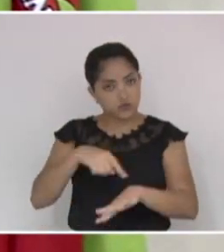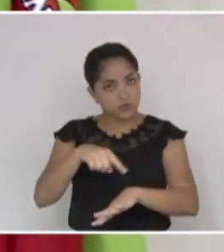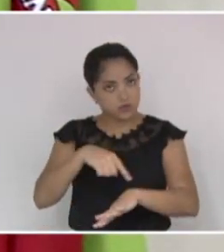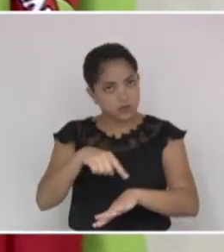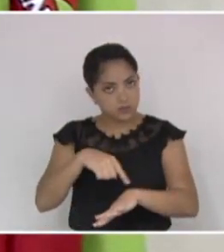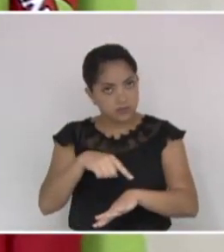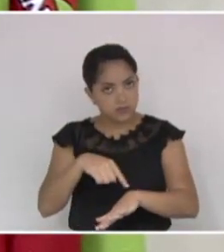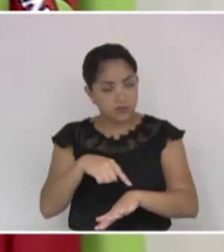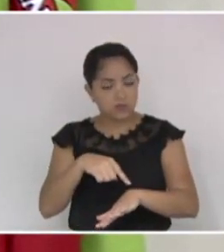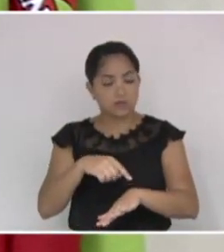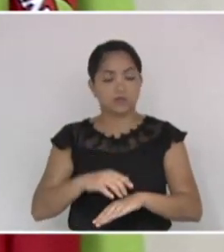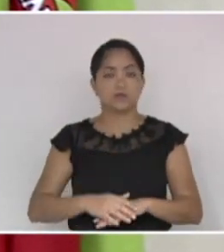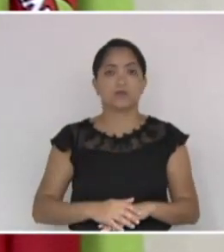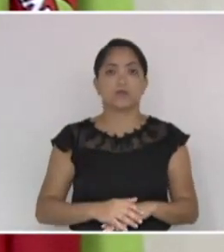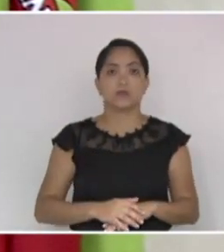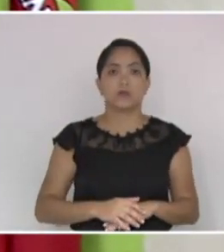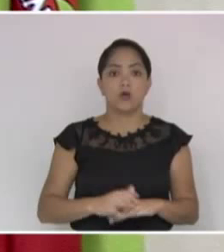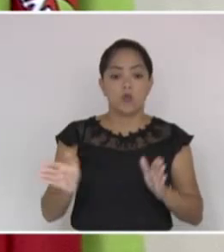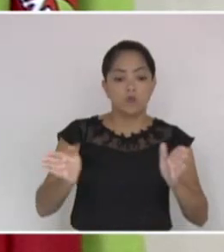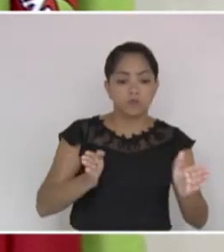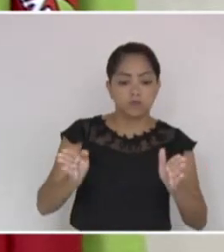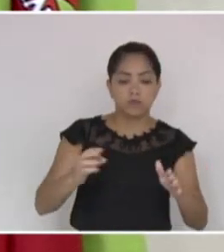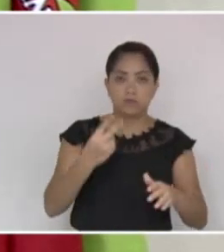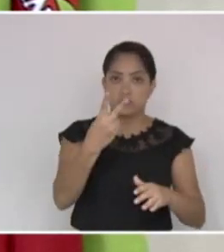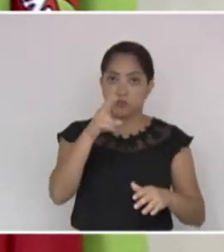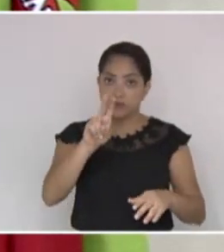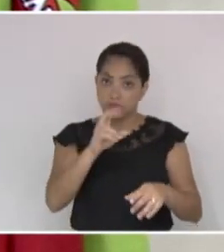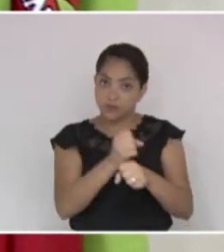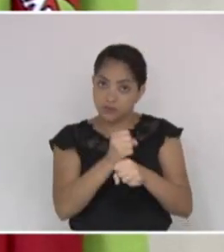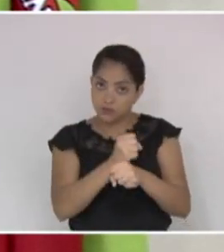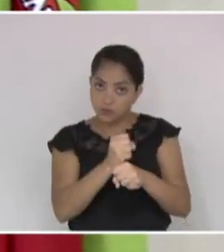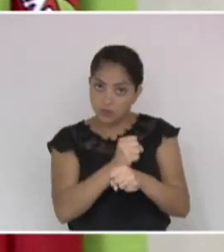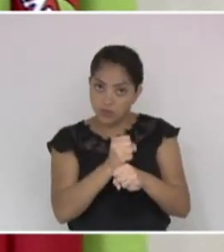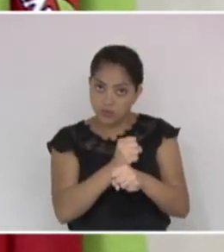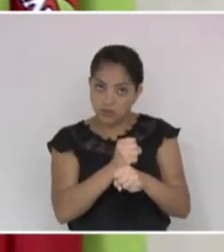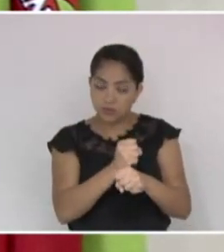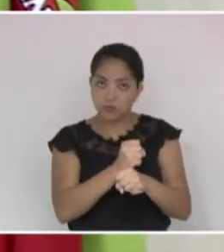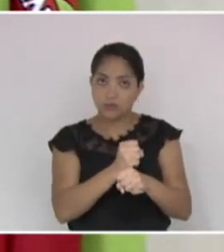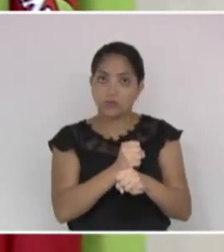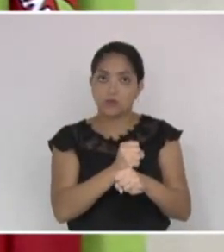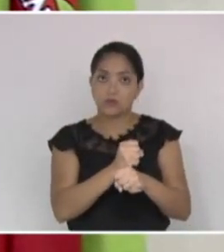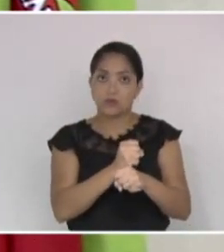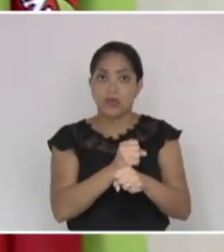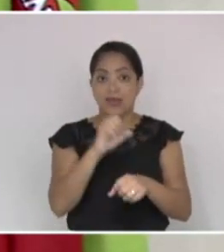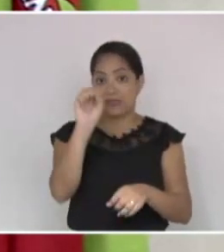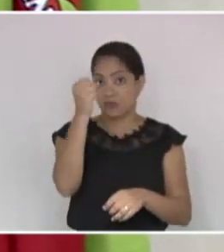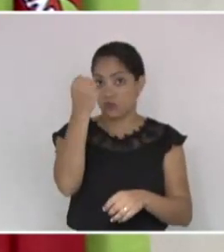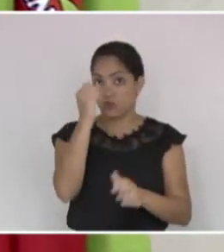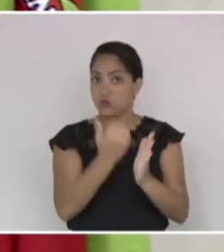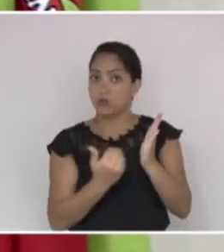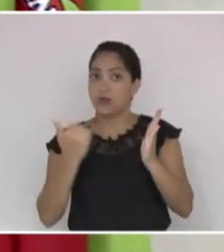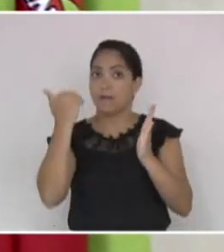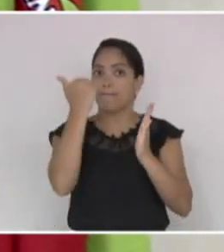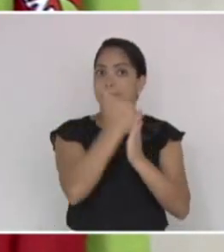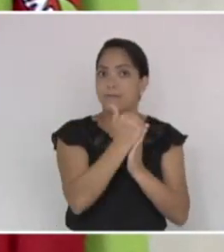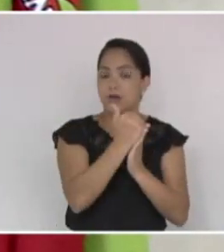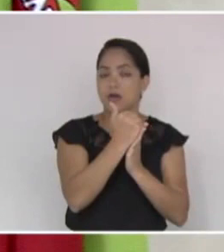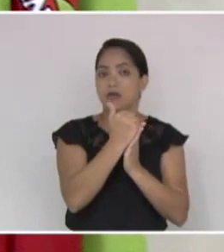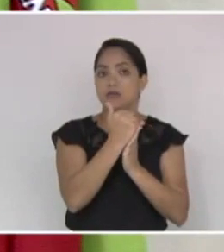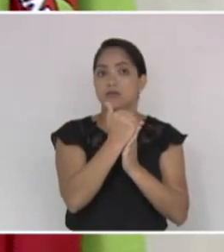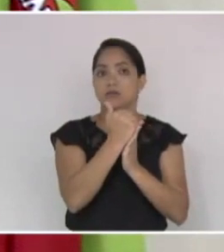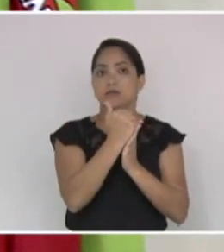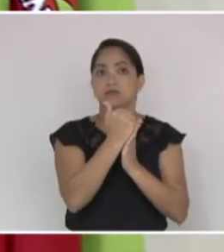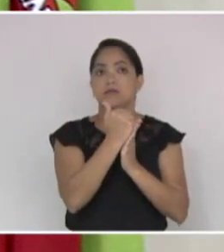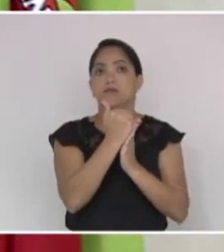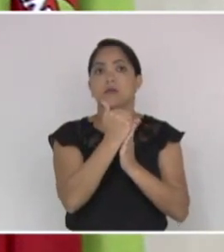considerando que o período de 25 anos de contribuição Estas 8 horas a mais corresponde a um acréscimo